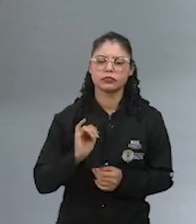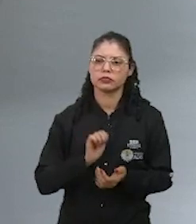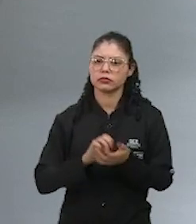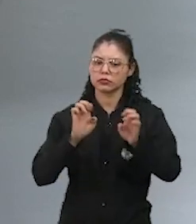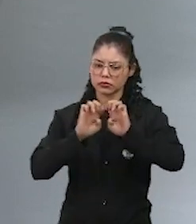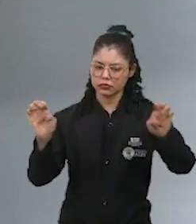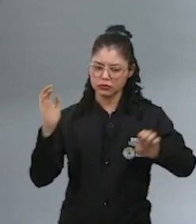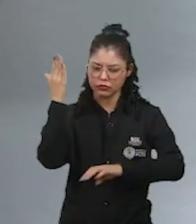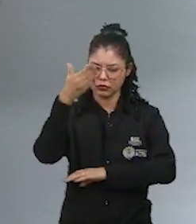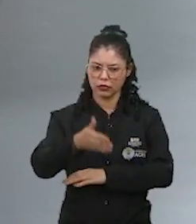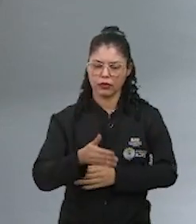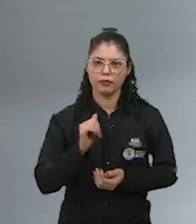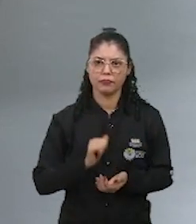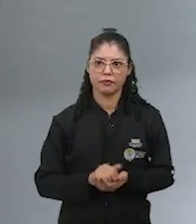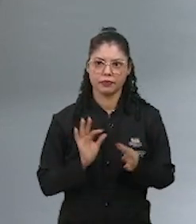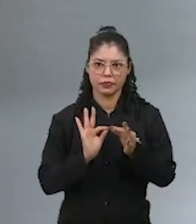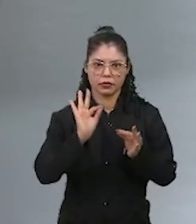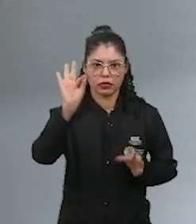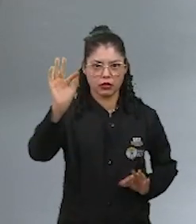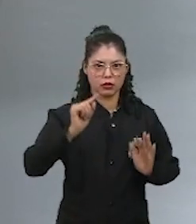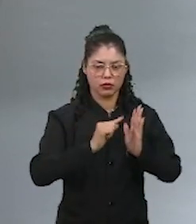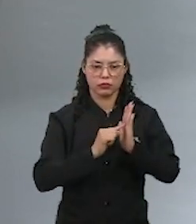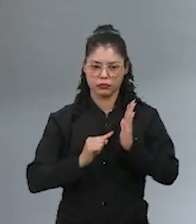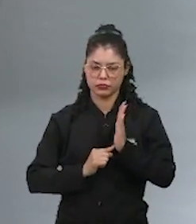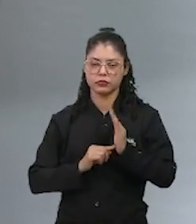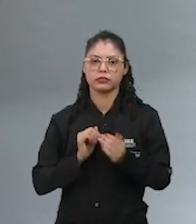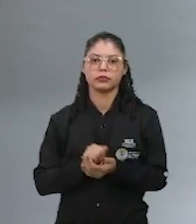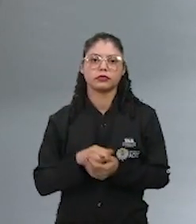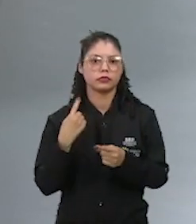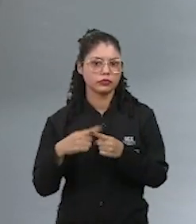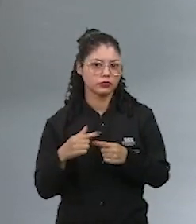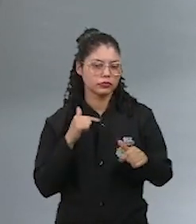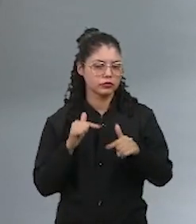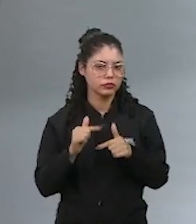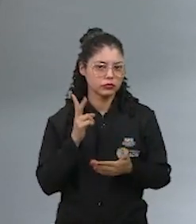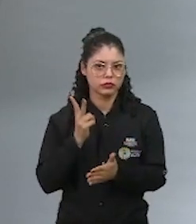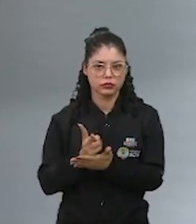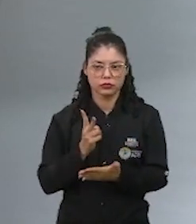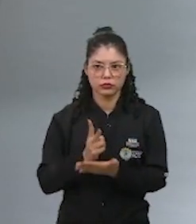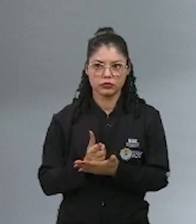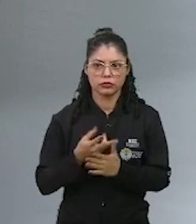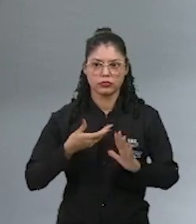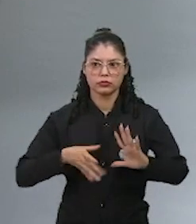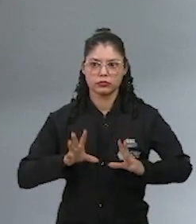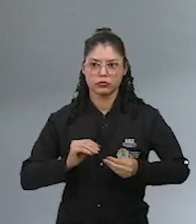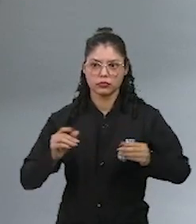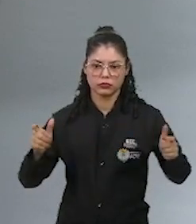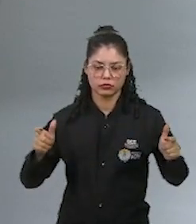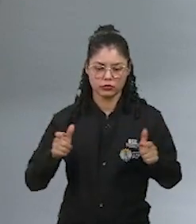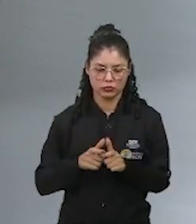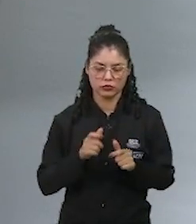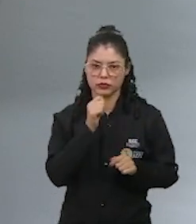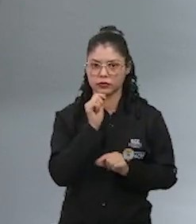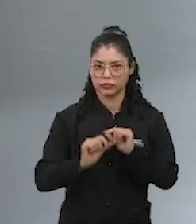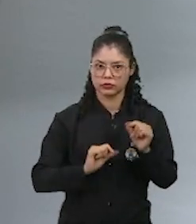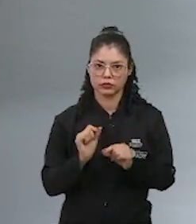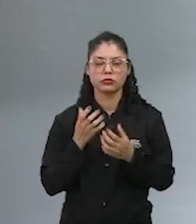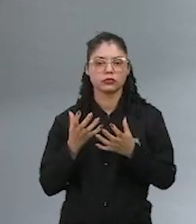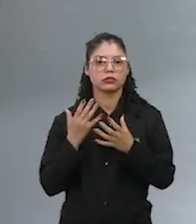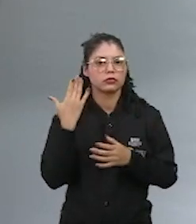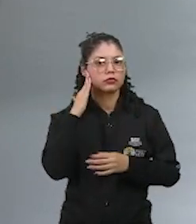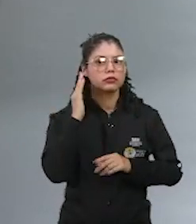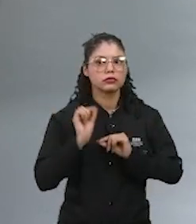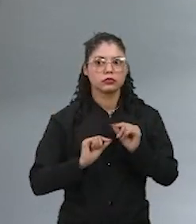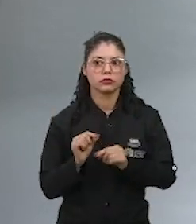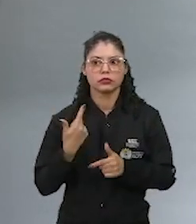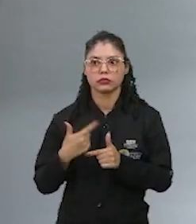da reta, distância entre dois pontos, trabalhando sempre com a equação geral ou a equação reduzida, tá bom? O que eu quero que vocês entendam aqui? É